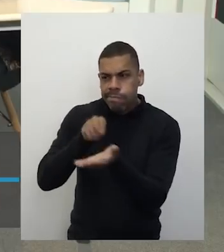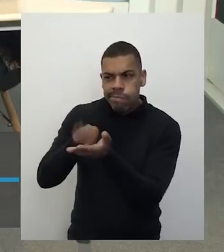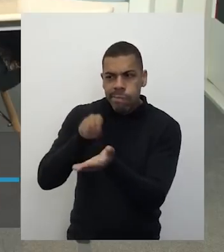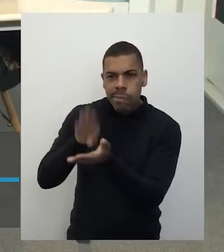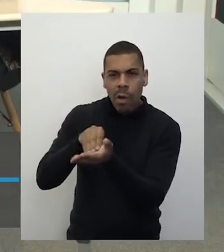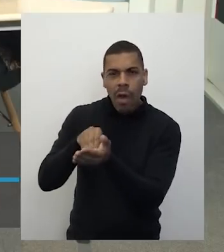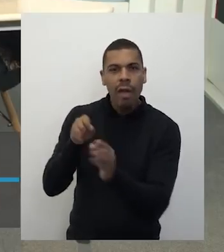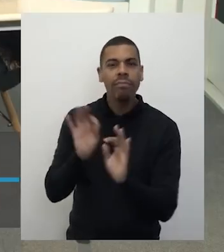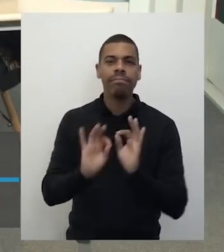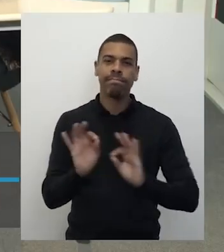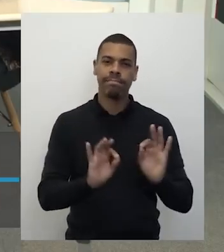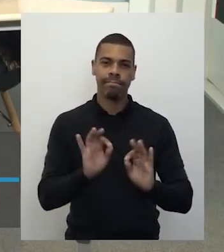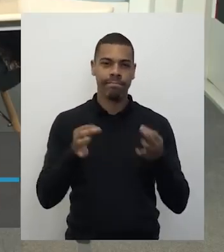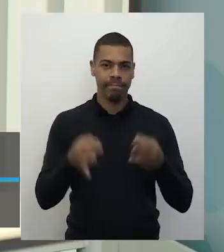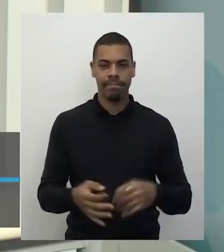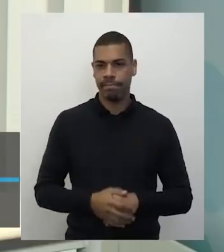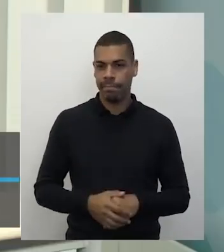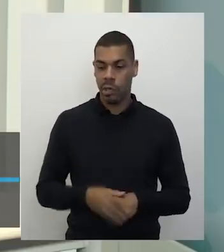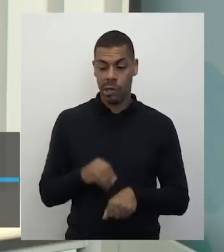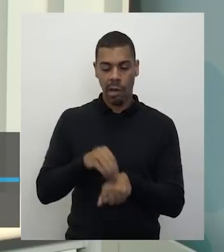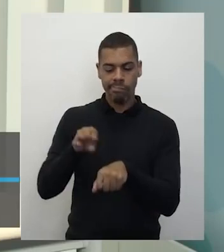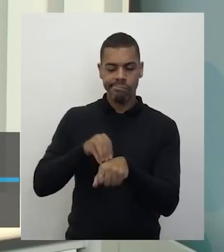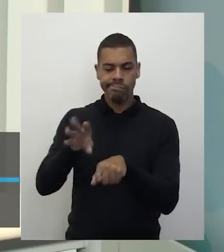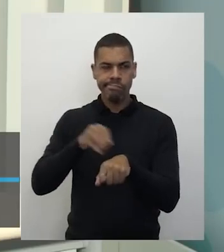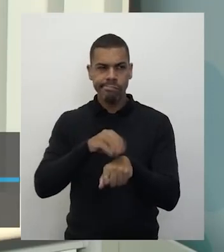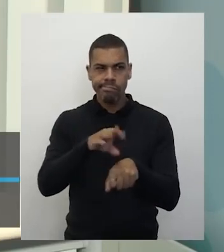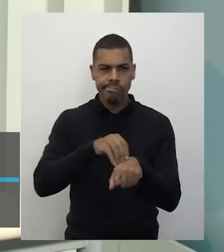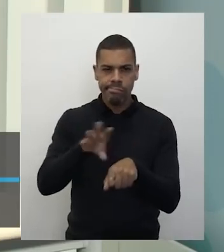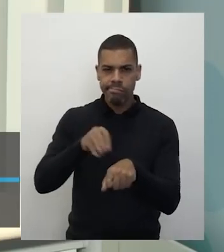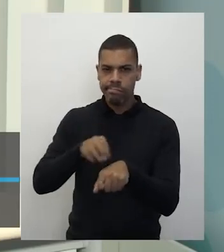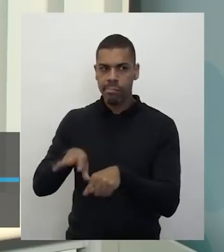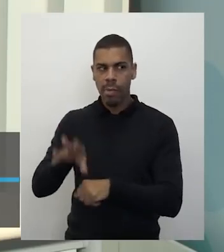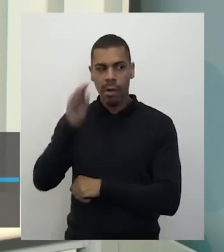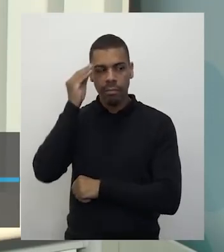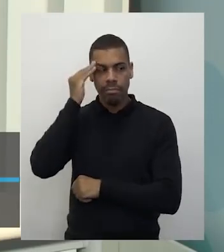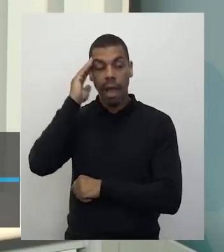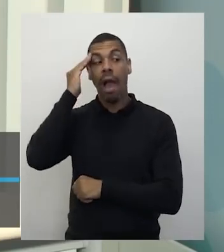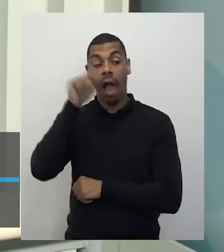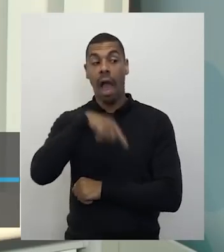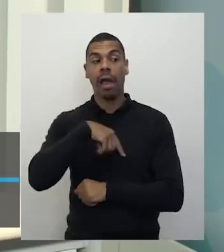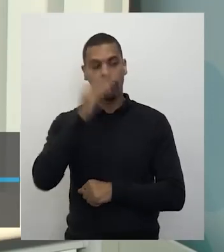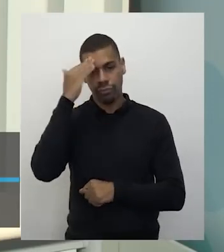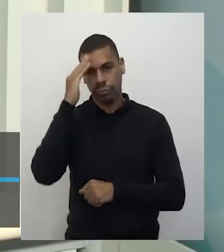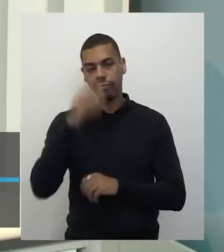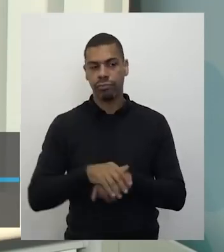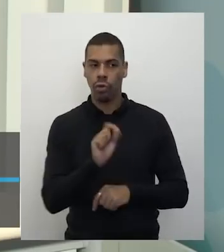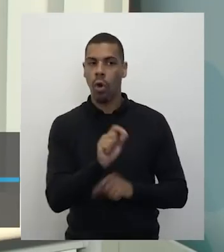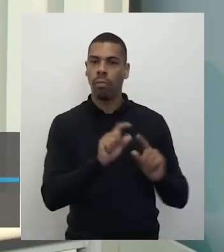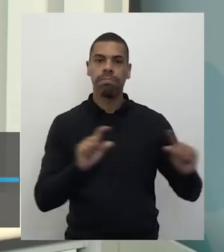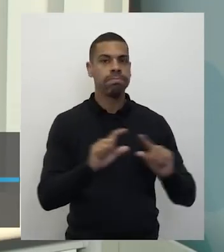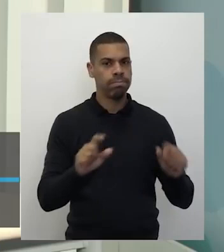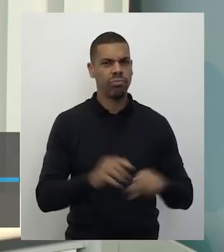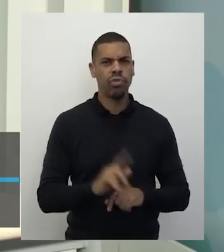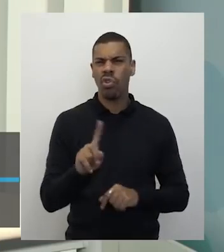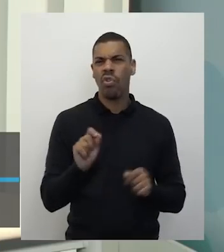corrigir. Isso, então você dá uma dica. Se a pessoa for assim, bem atenciosa, ela já vai se corrigir e vai ficar quieta. Mas não vá